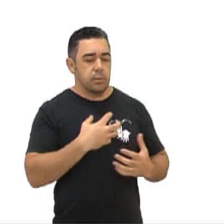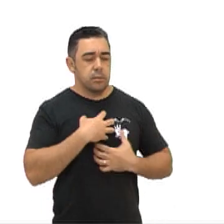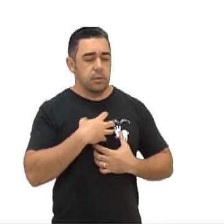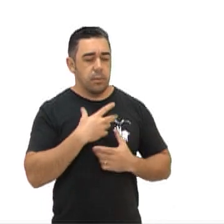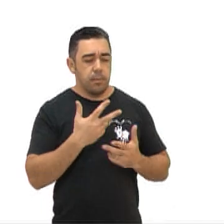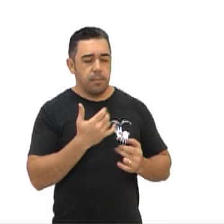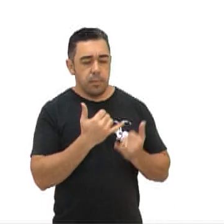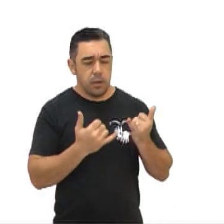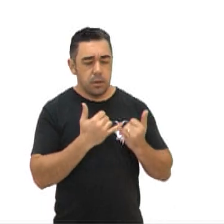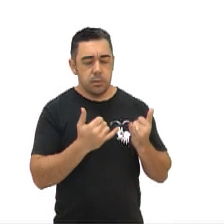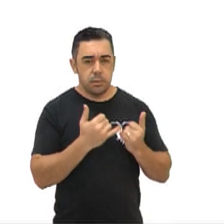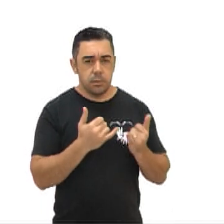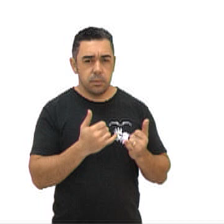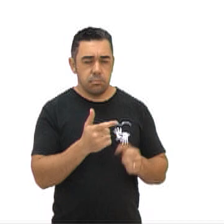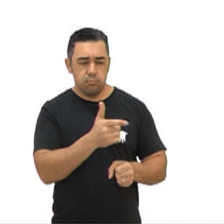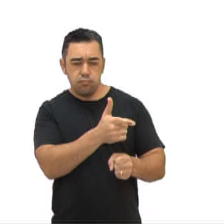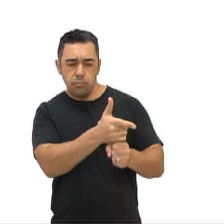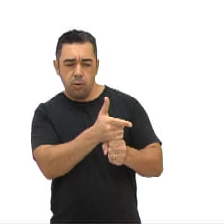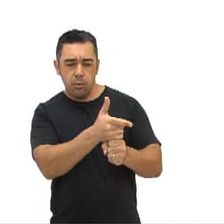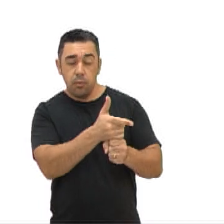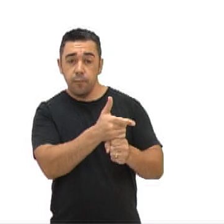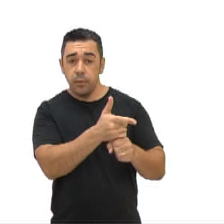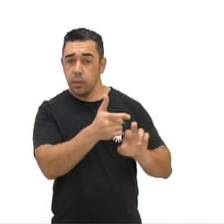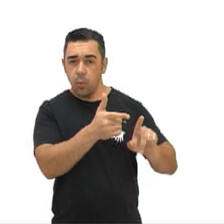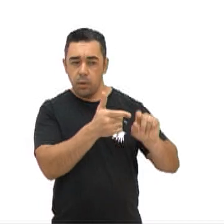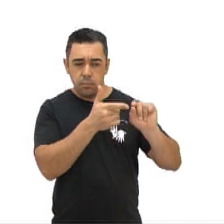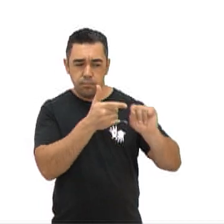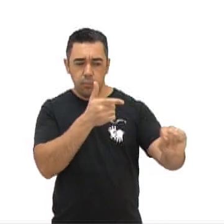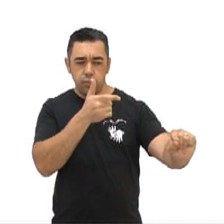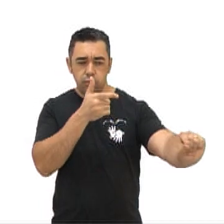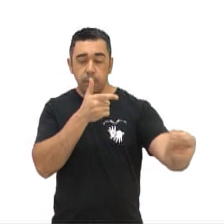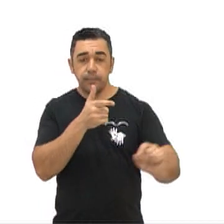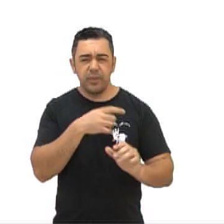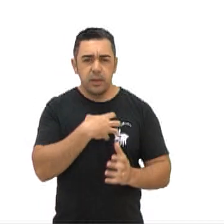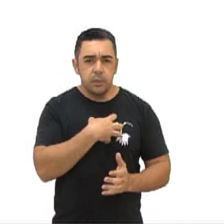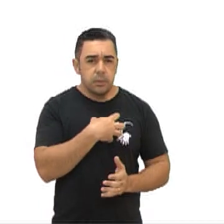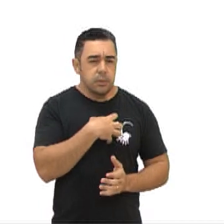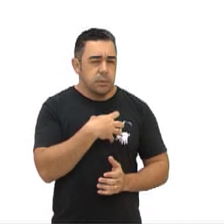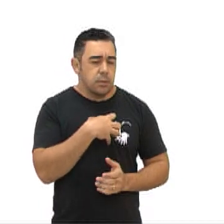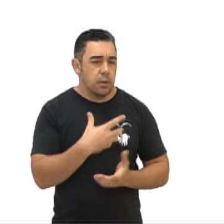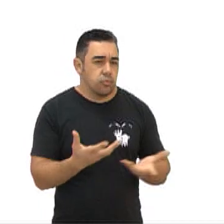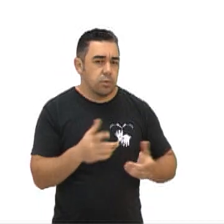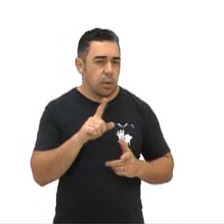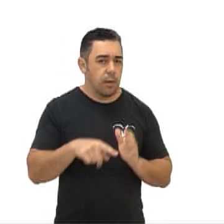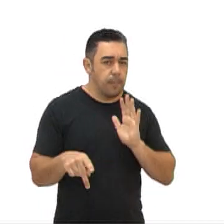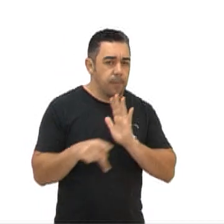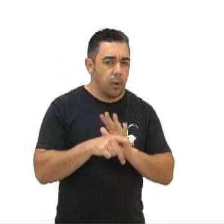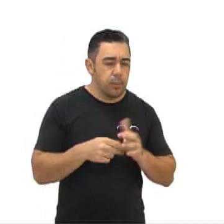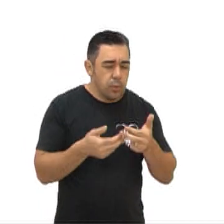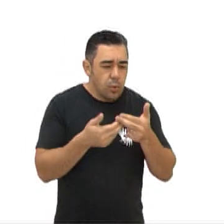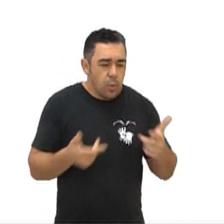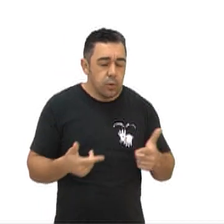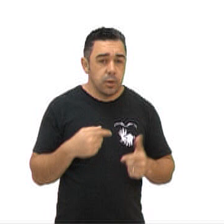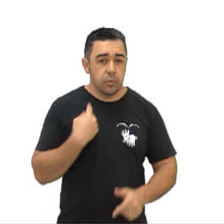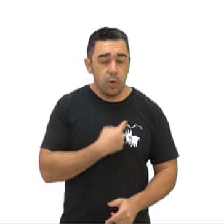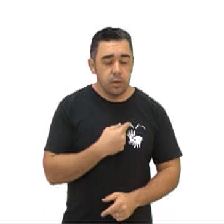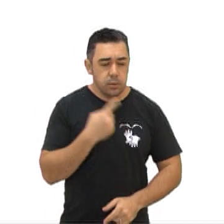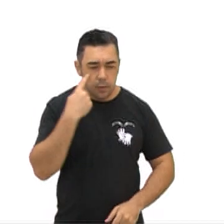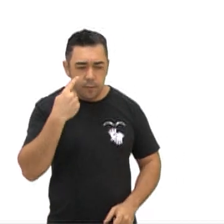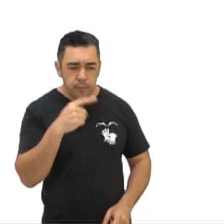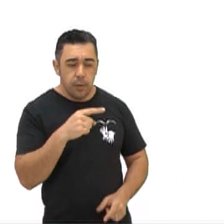revólver e não se sente ante uma bala. É a que se sente ante essas coisas que, conservando